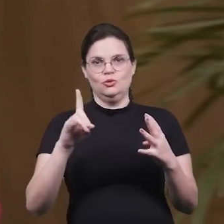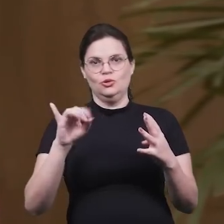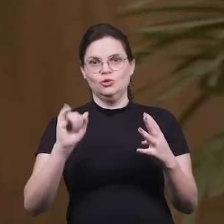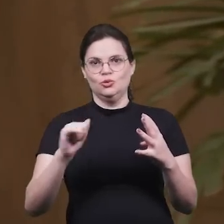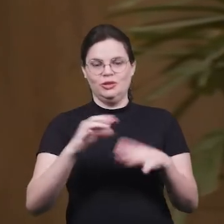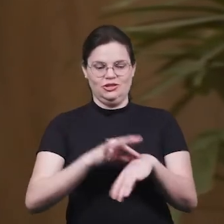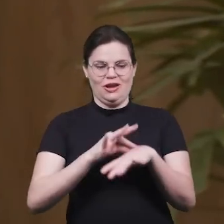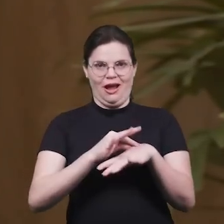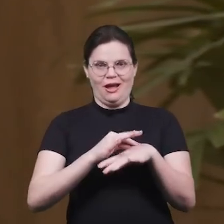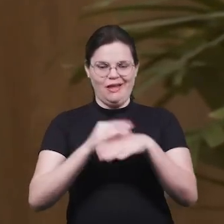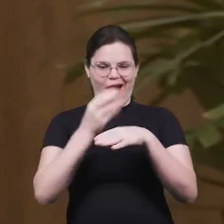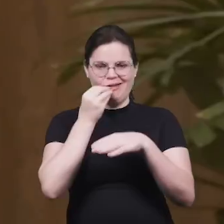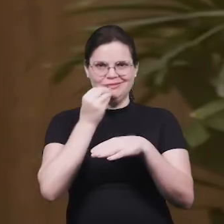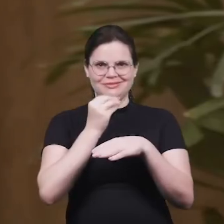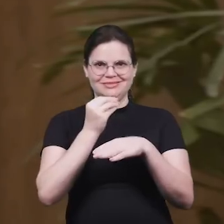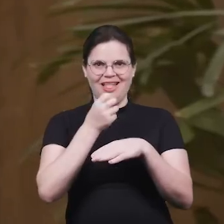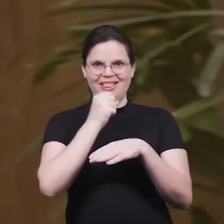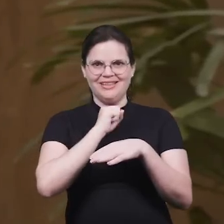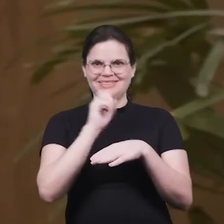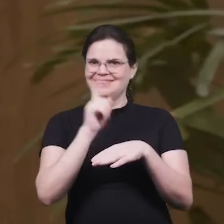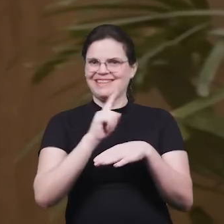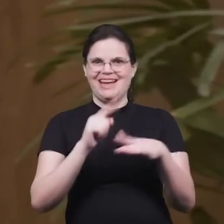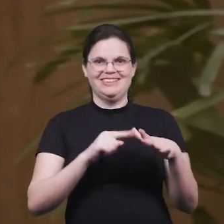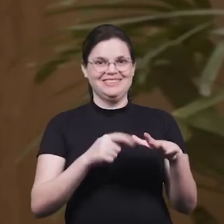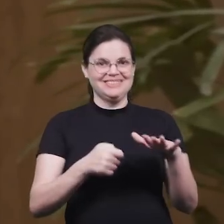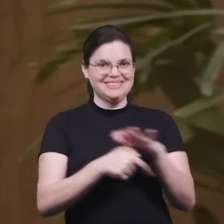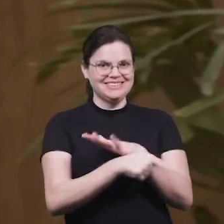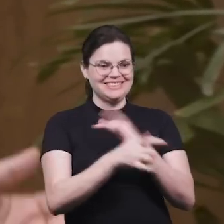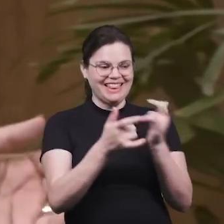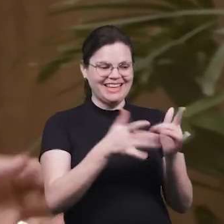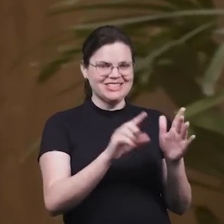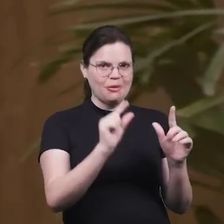né? Só se for do investimento financeiro.